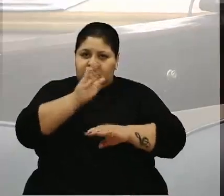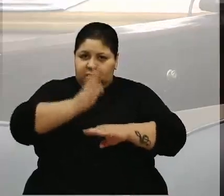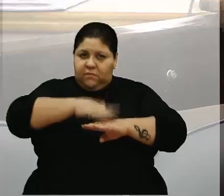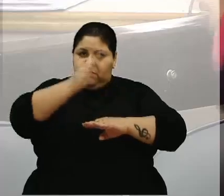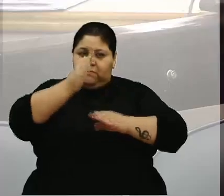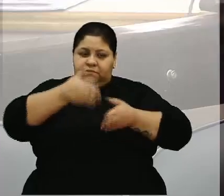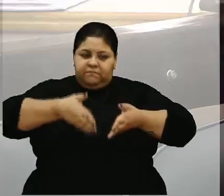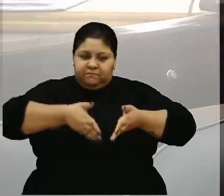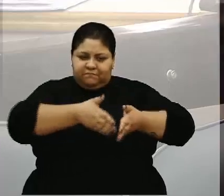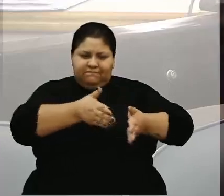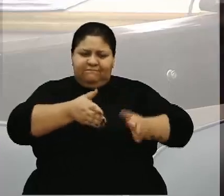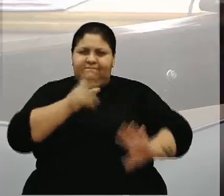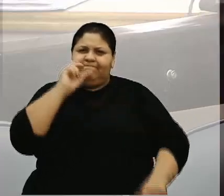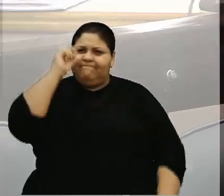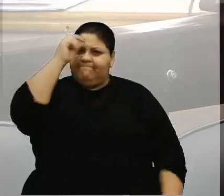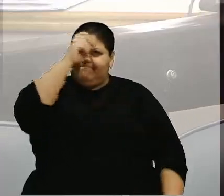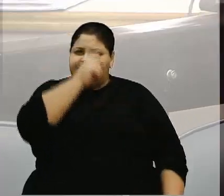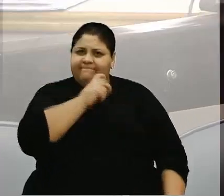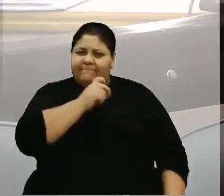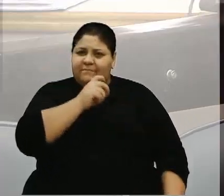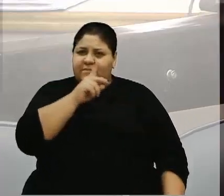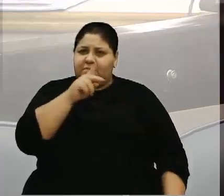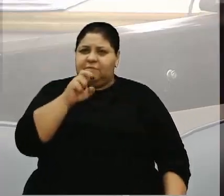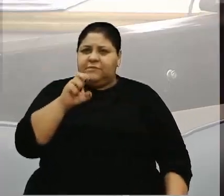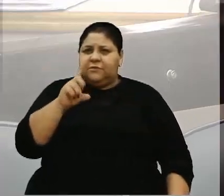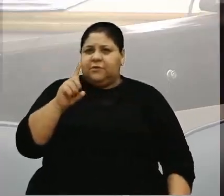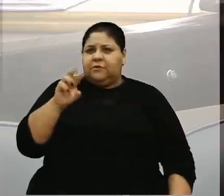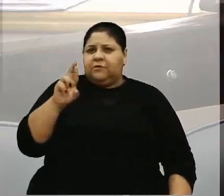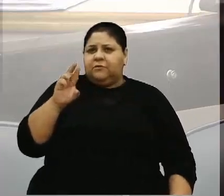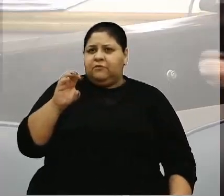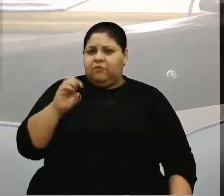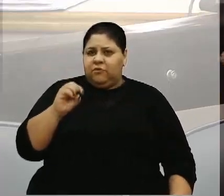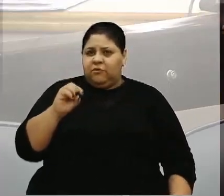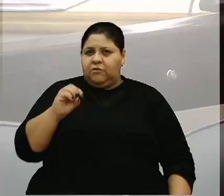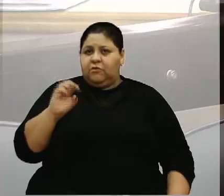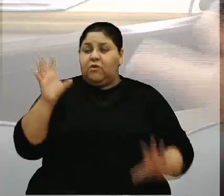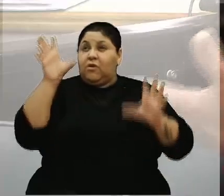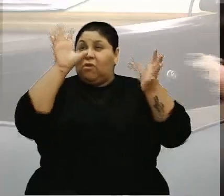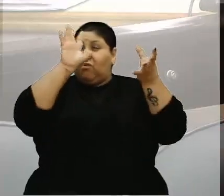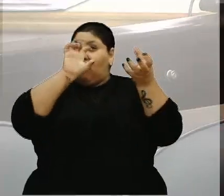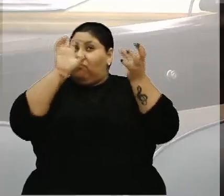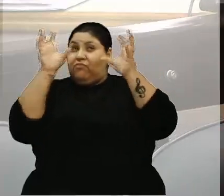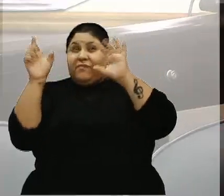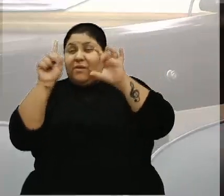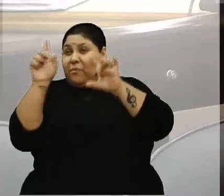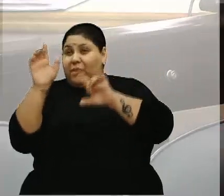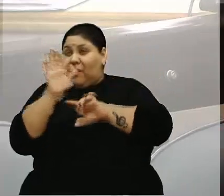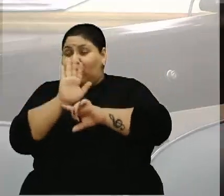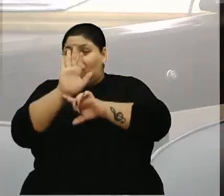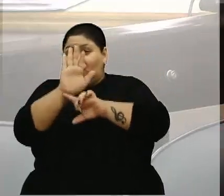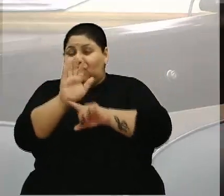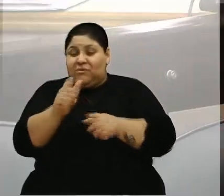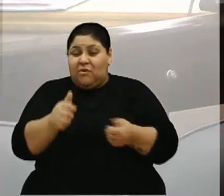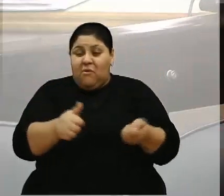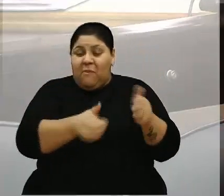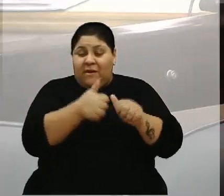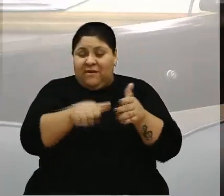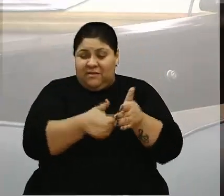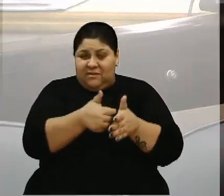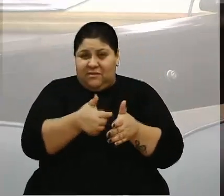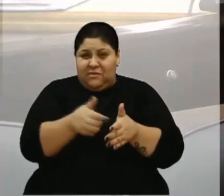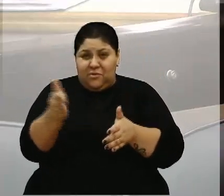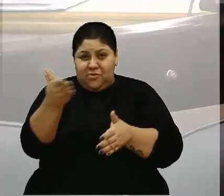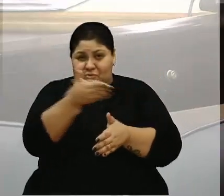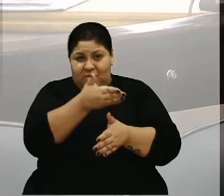estrada precária, por exemplo, lá Pedro D'Ambrosio, que o tempo não está ajudando a dar uma qualidade melhor. Tu acha que eu concordo com isso?